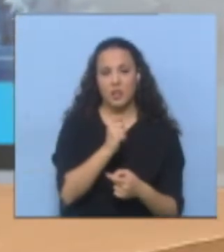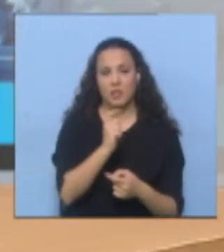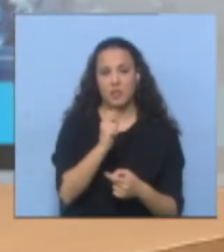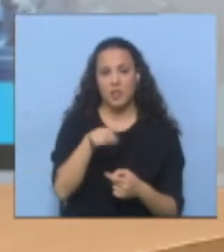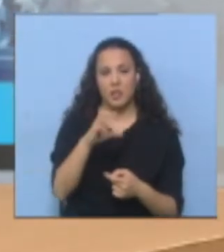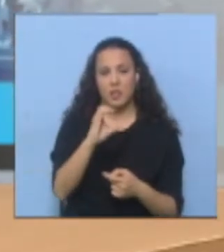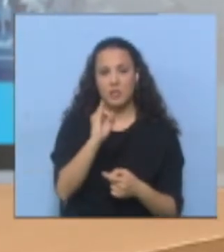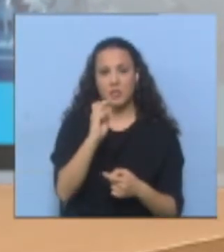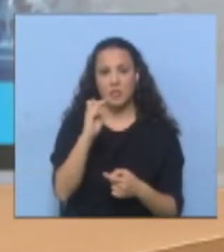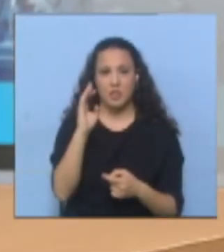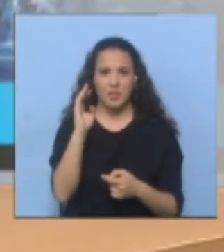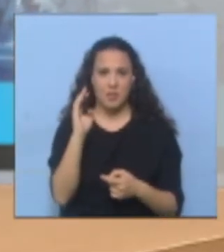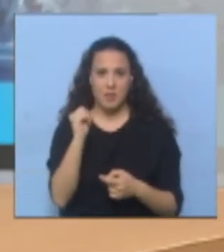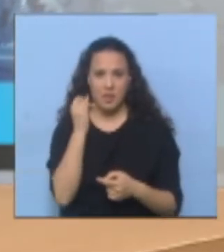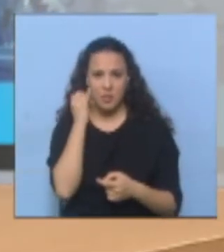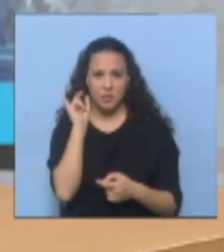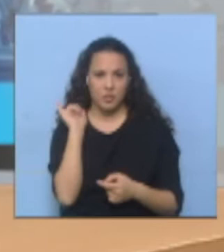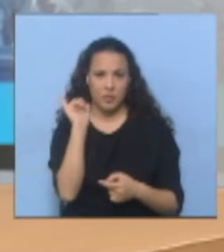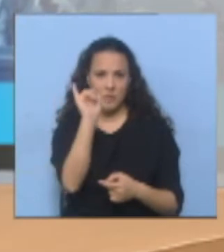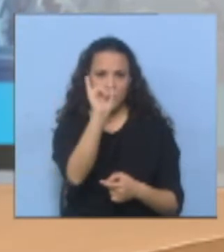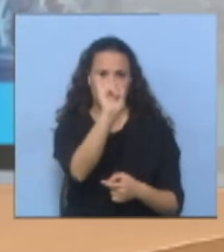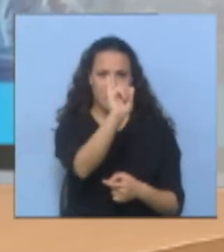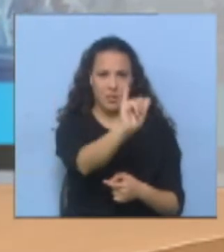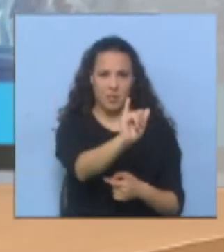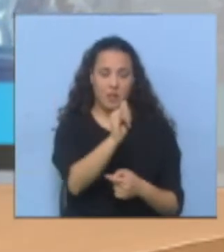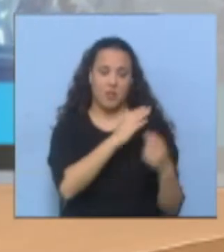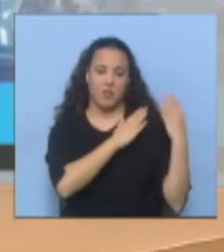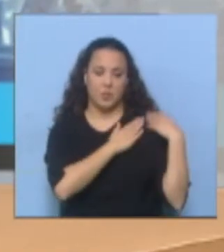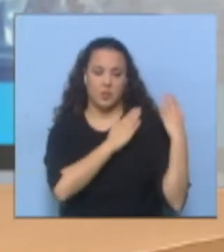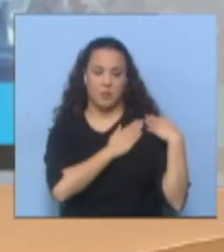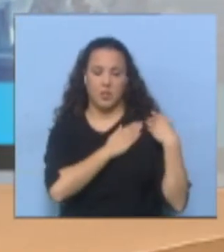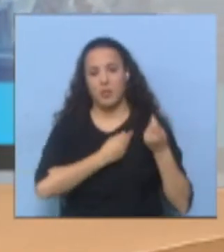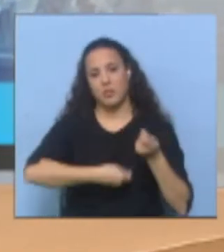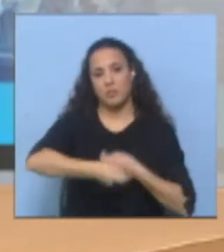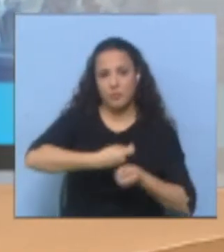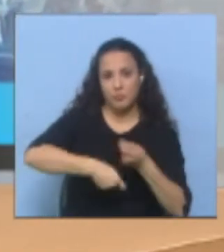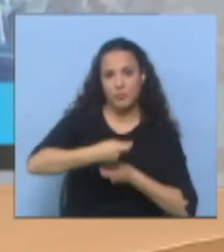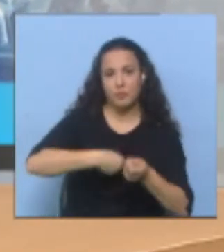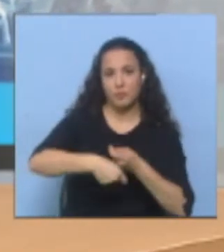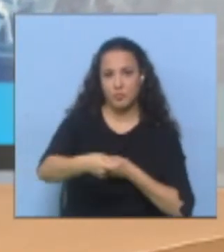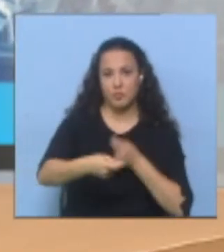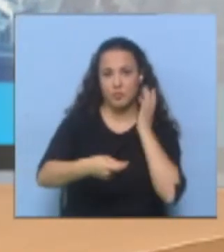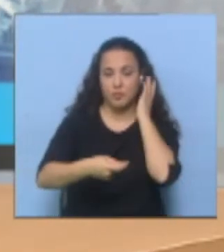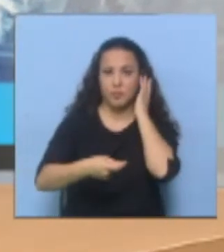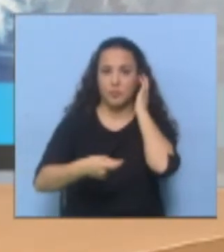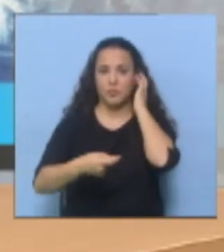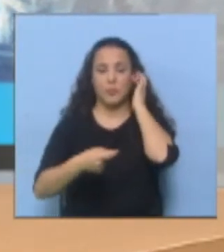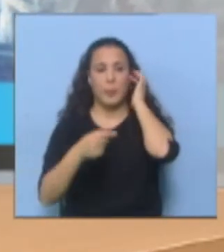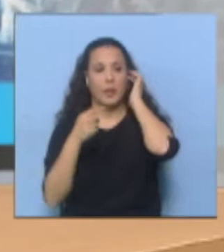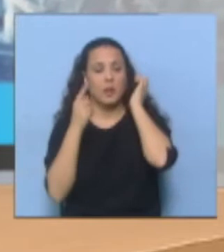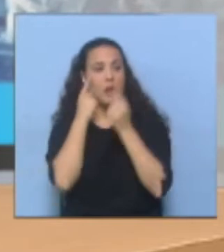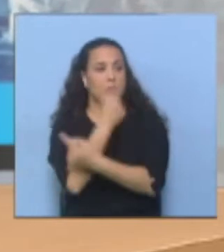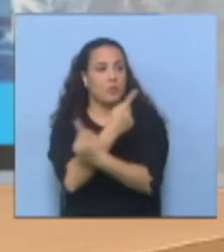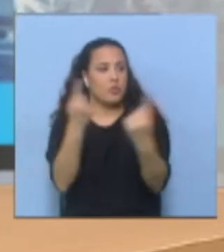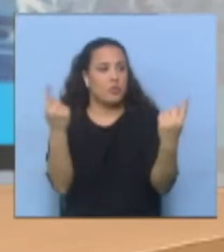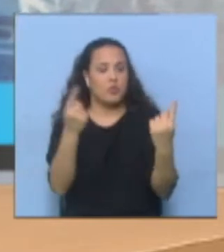depois têm a missão de revender esses pacotes. E, no fundo, mostrar-lhes o que é que a região tem.